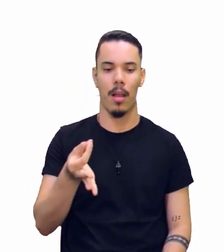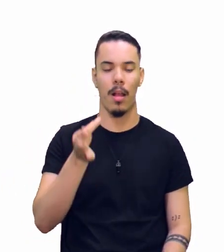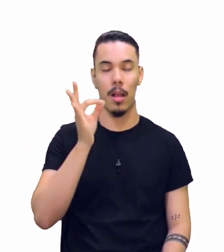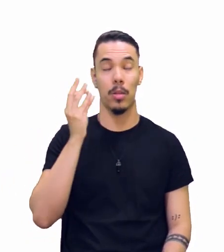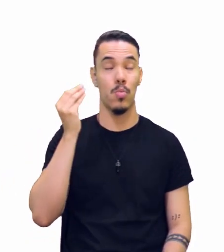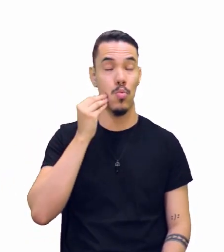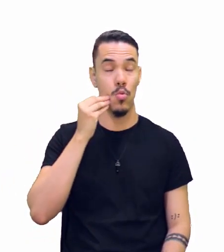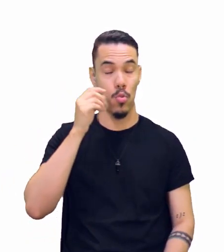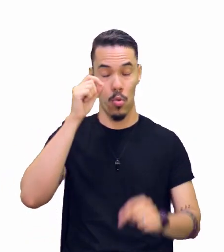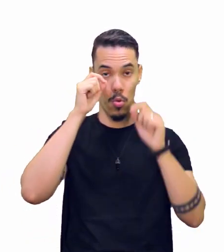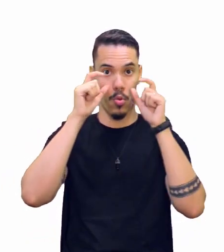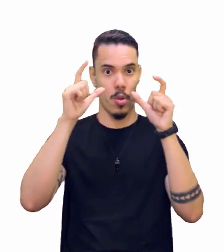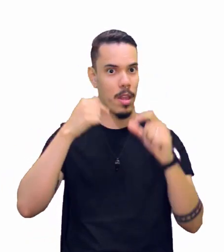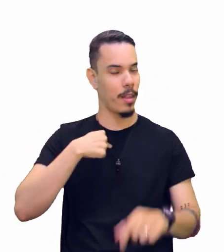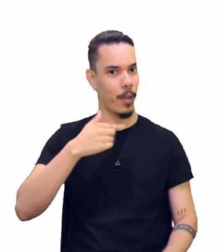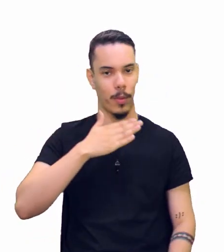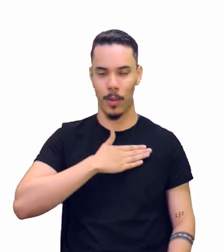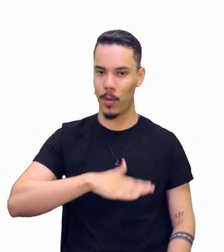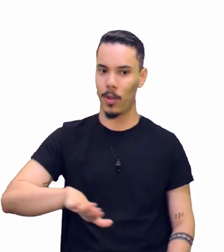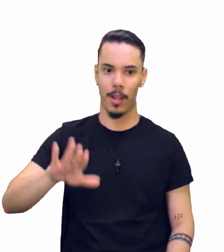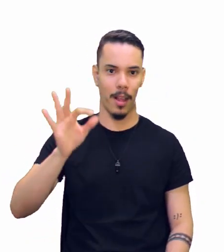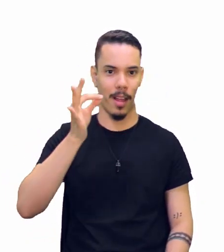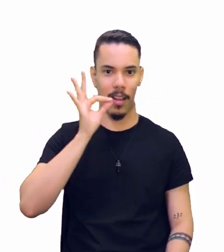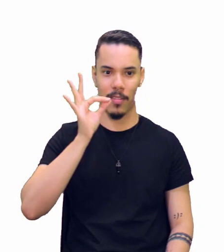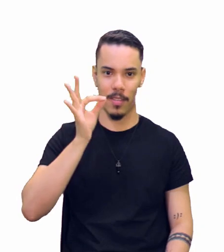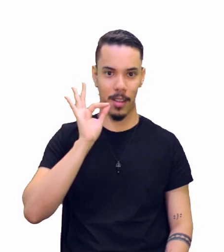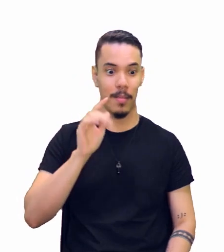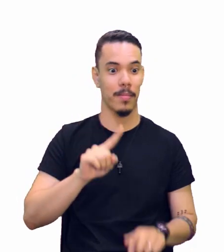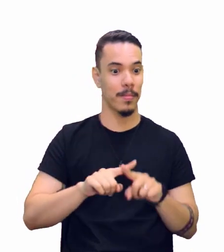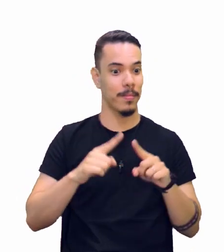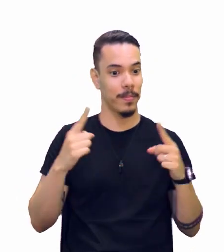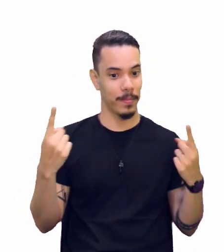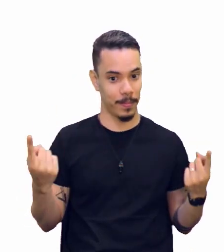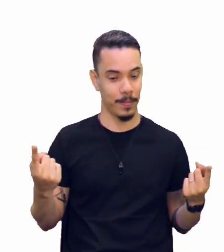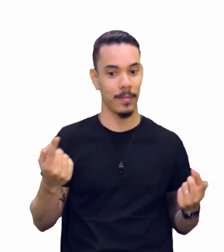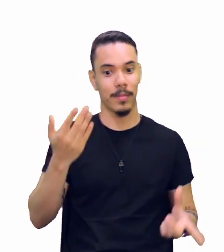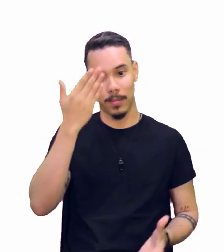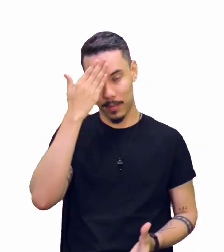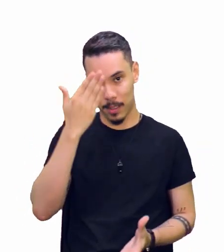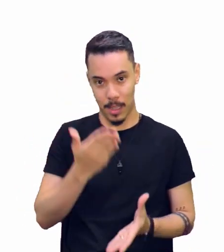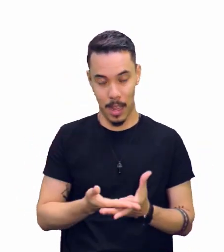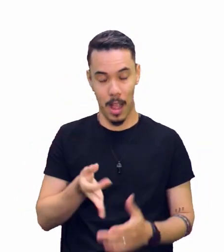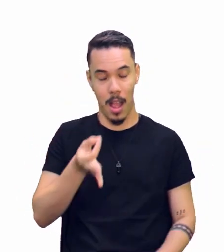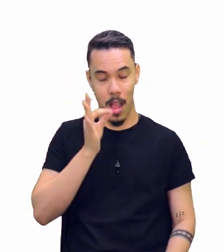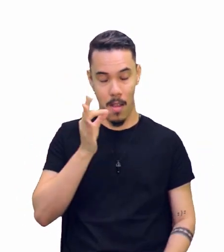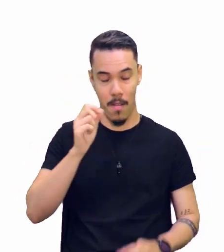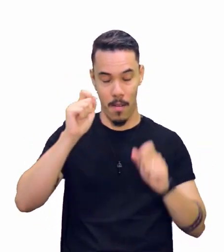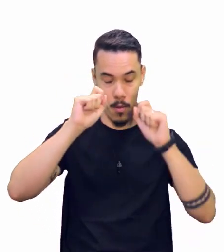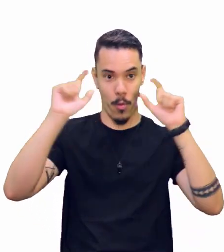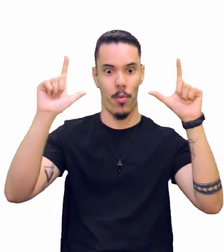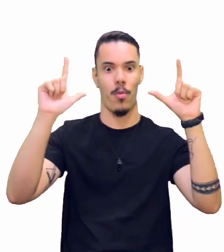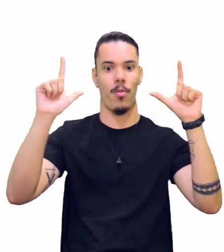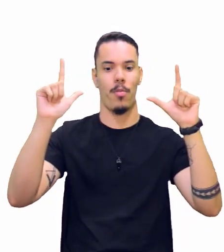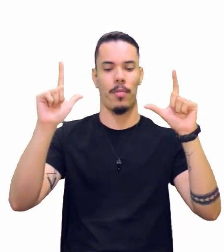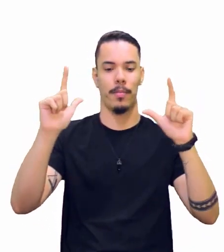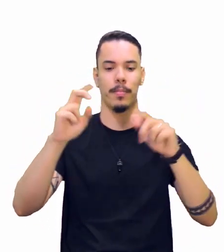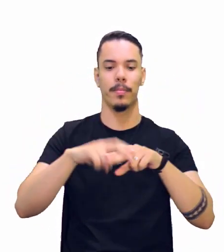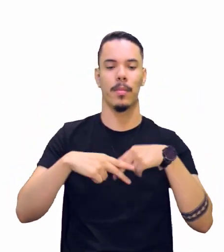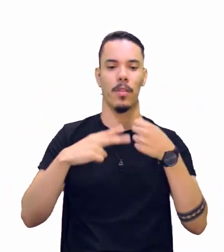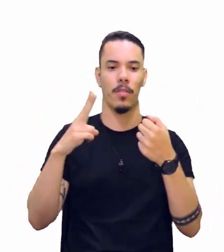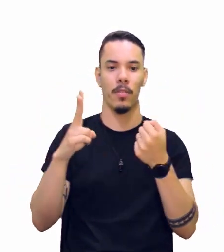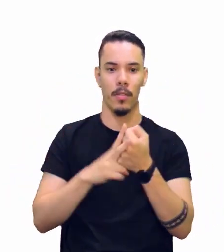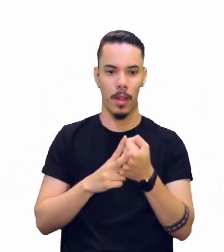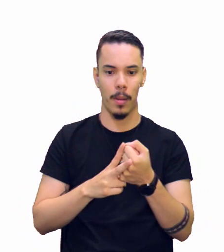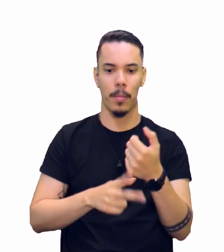poder dar conta. E olha que eu nem gosto de café, mas eu sei que ele levanta as pessoas, né? Então temos aí o verbo